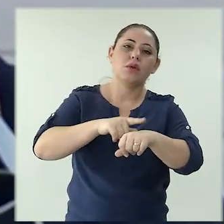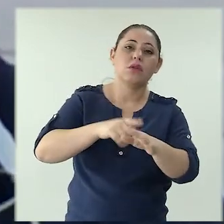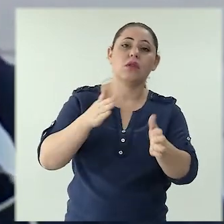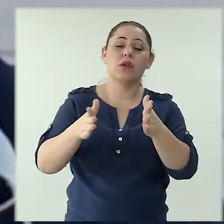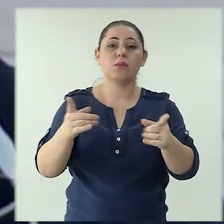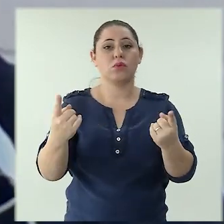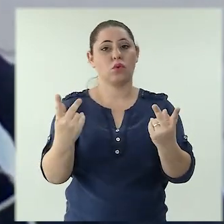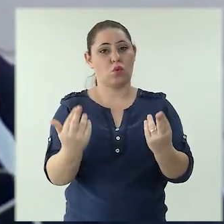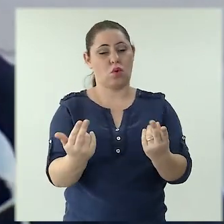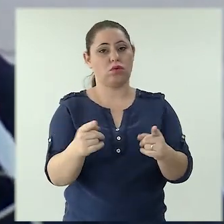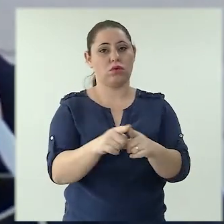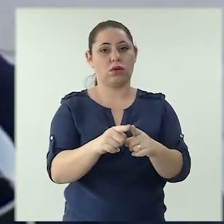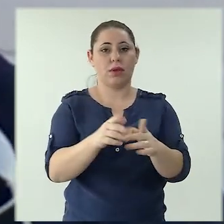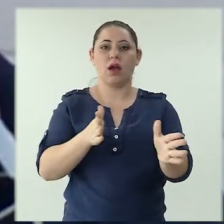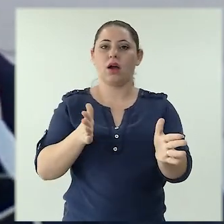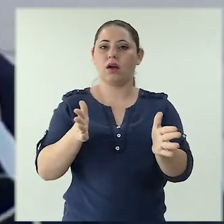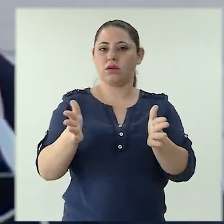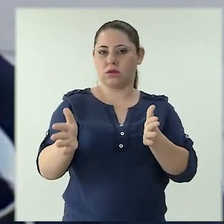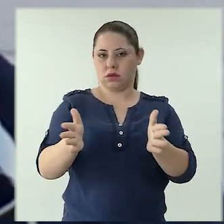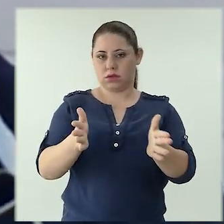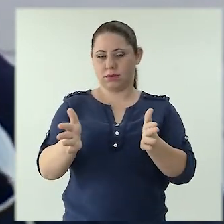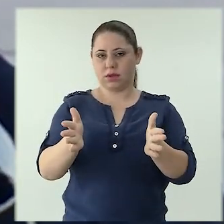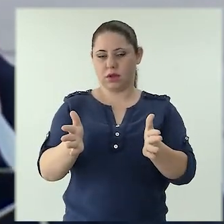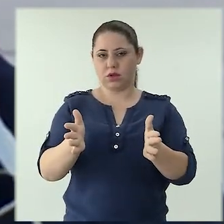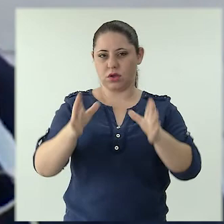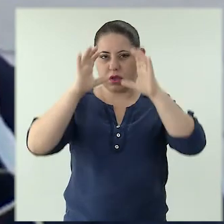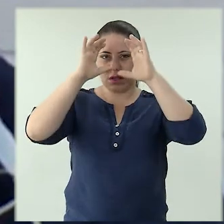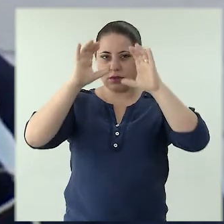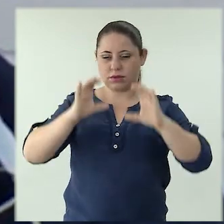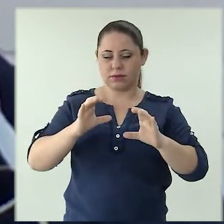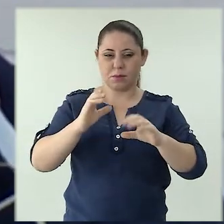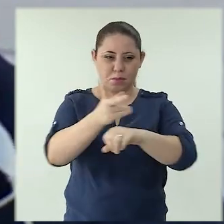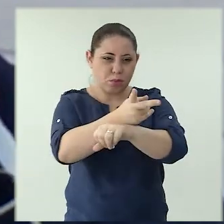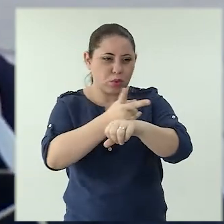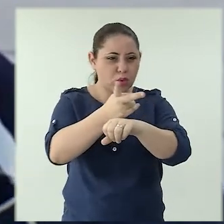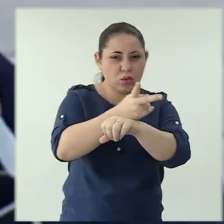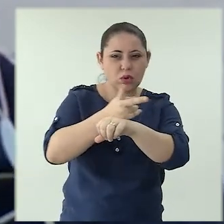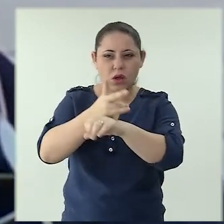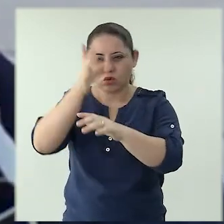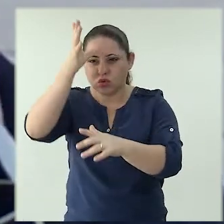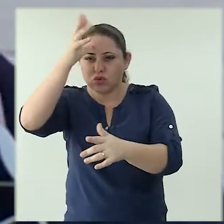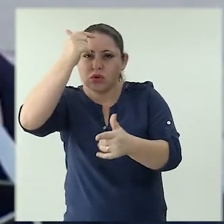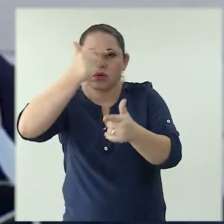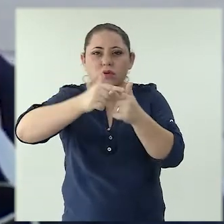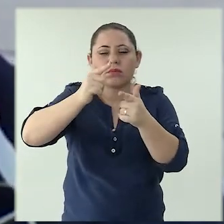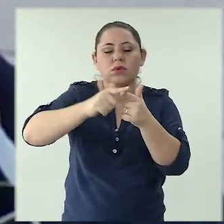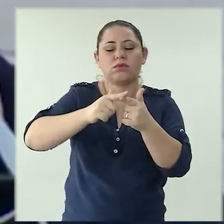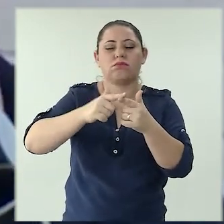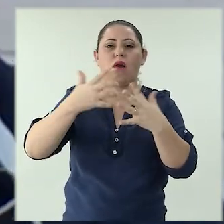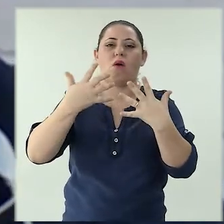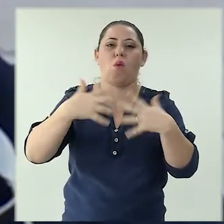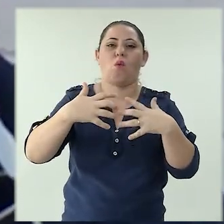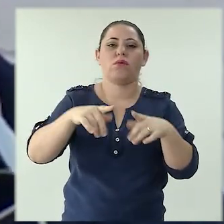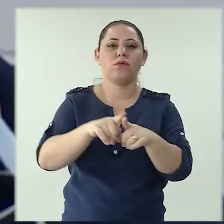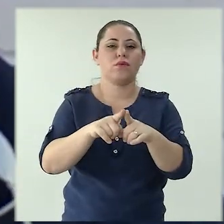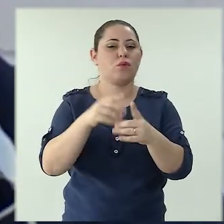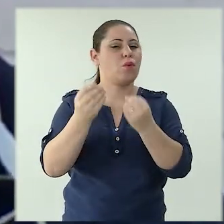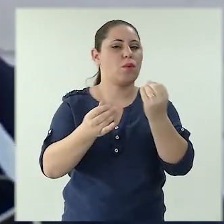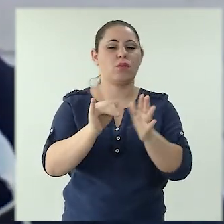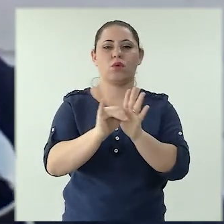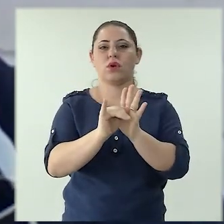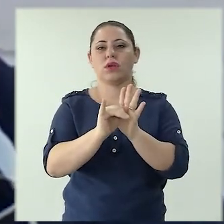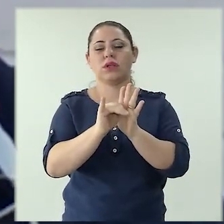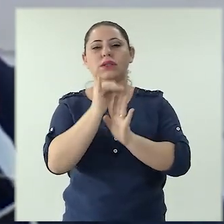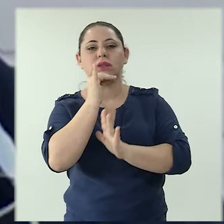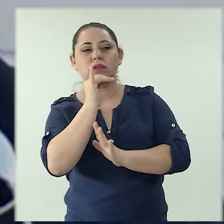tempo que você também dê acessibilidade para os cidadãos buscarem as soluções dos seus conflitos, como o exemplo